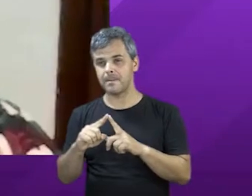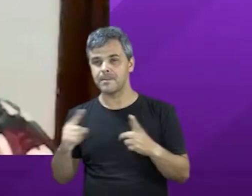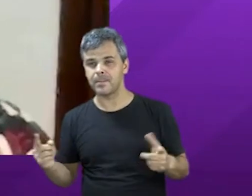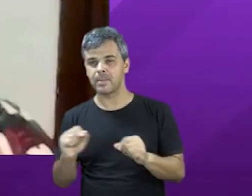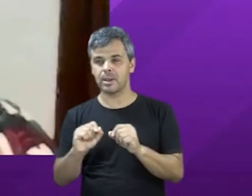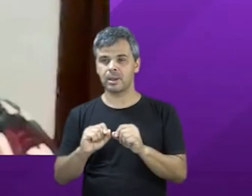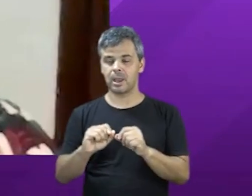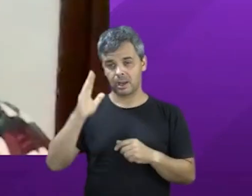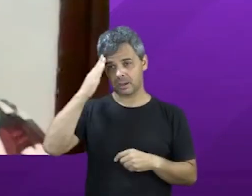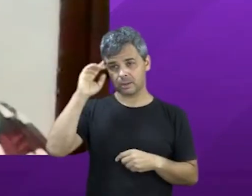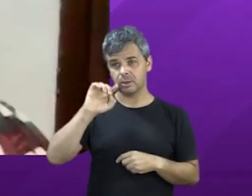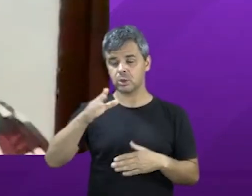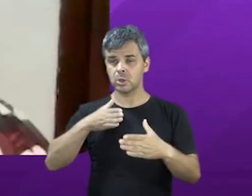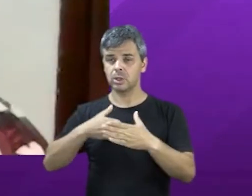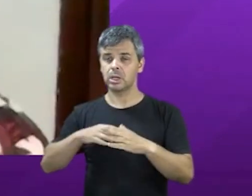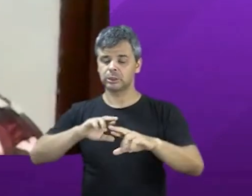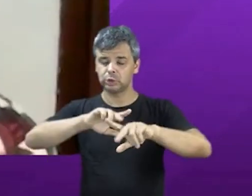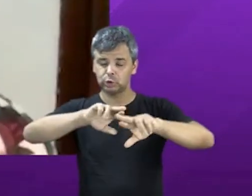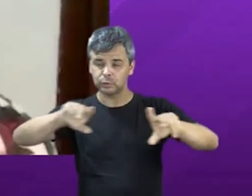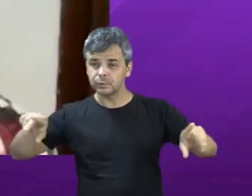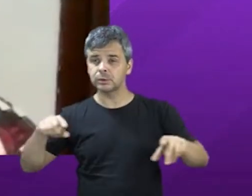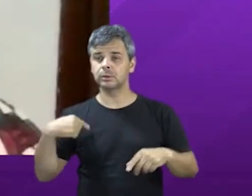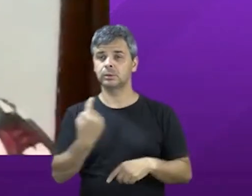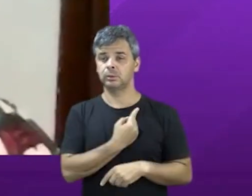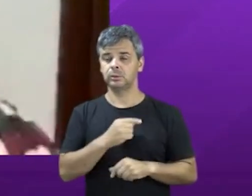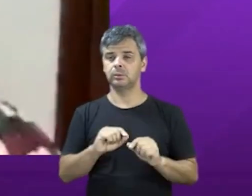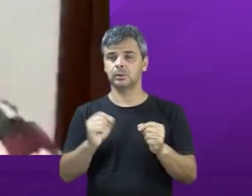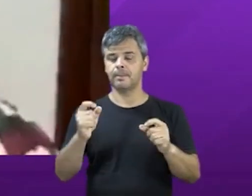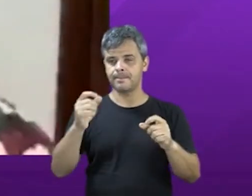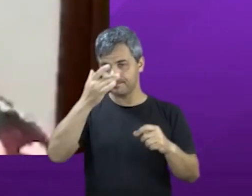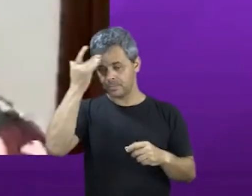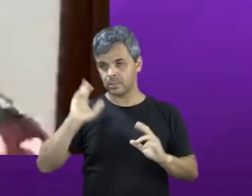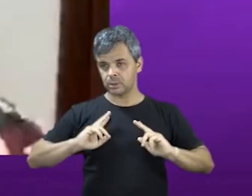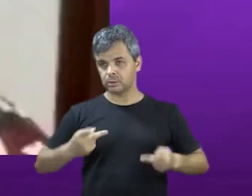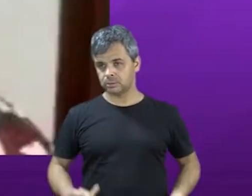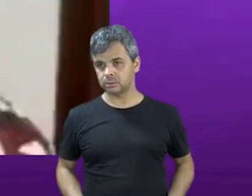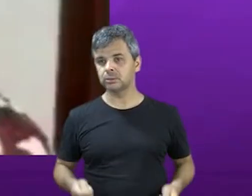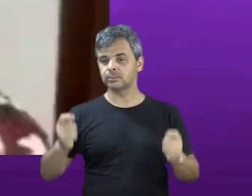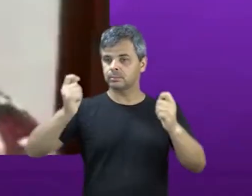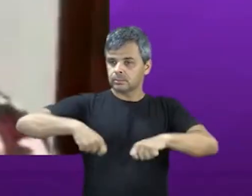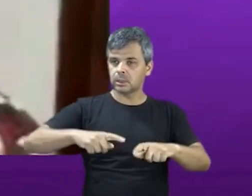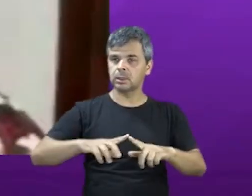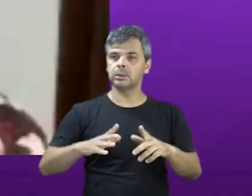múltipla. E entender essa multiplicidade nos torna pessoas mais humanas, capazes de